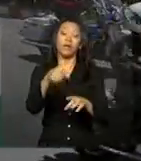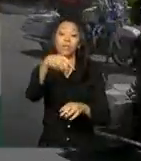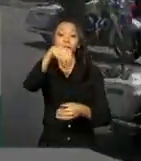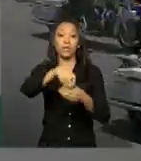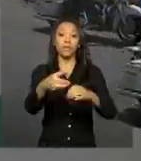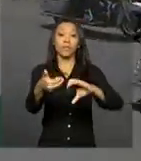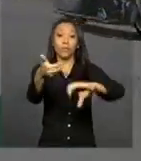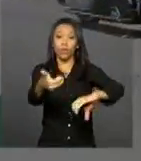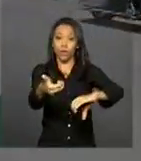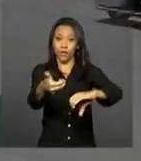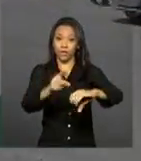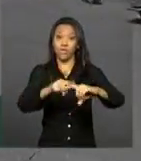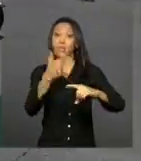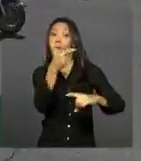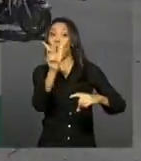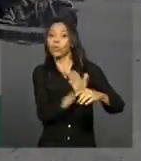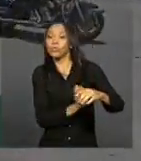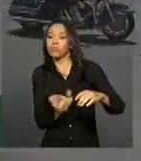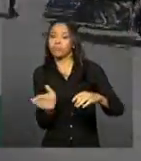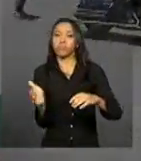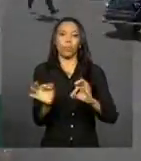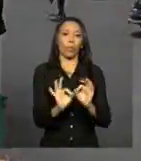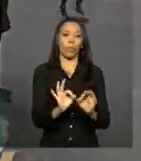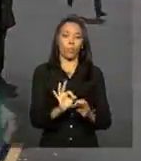como foi na posse passada.